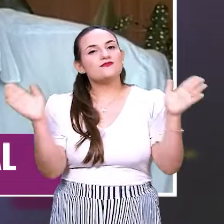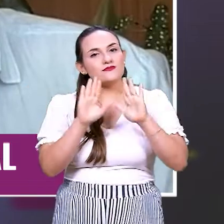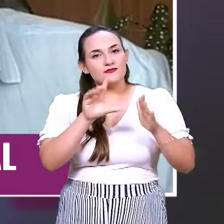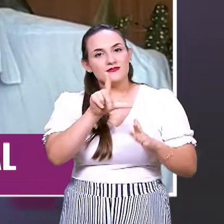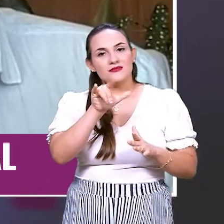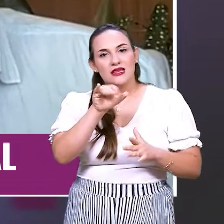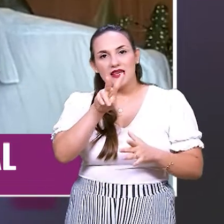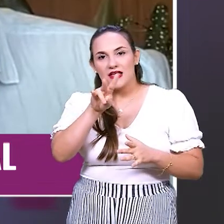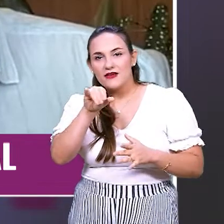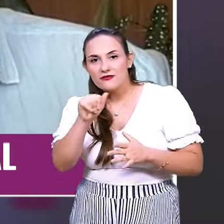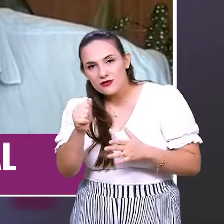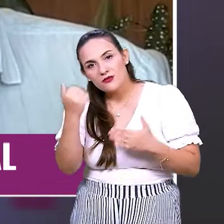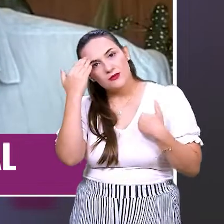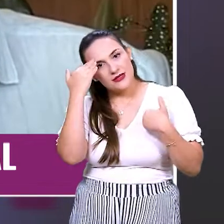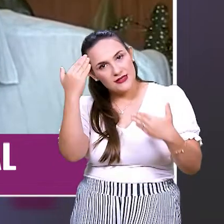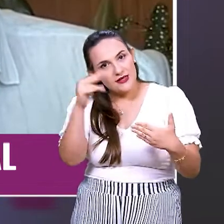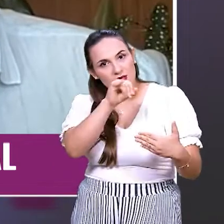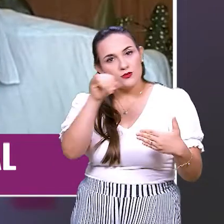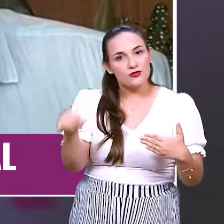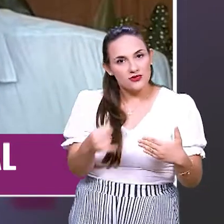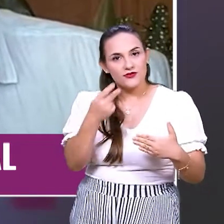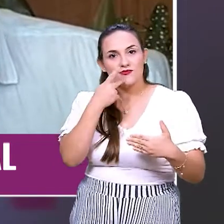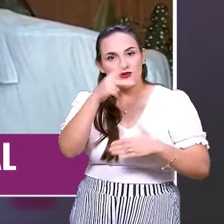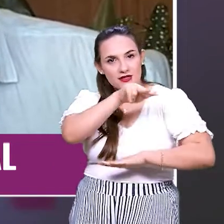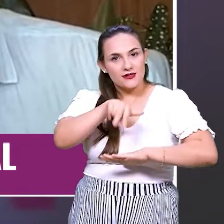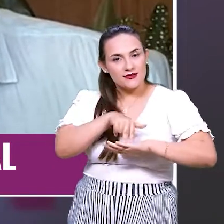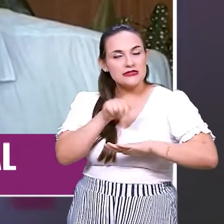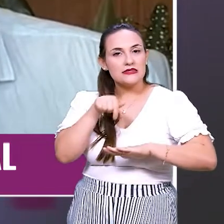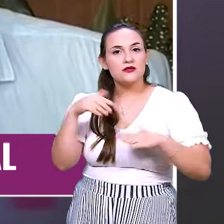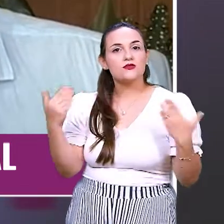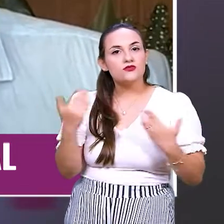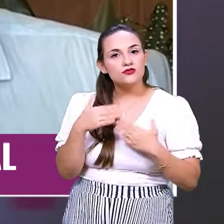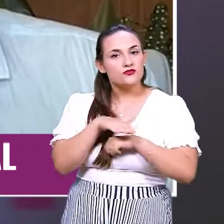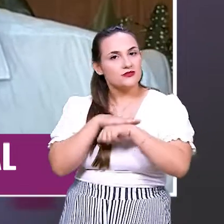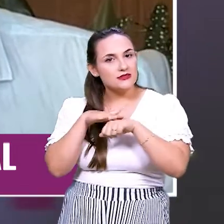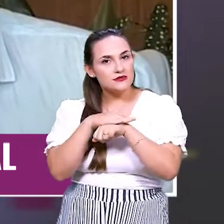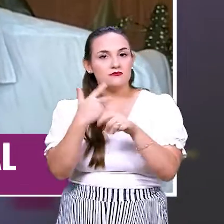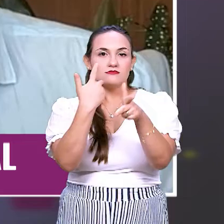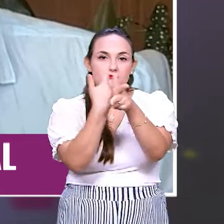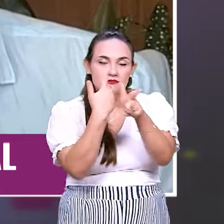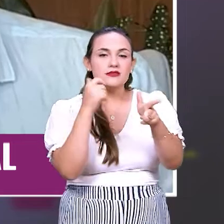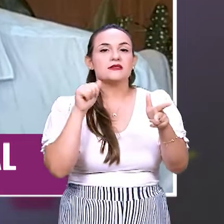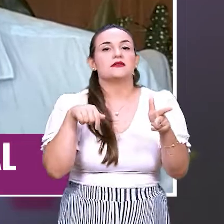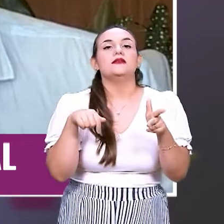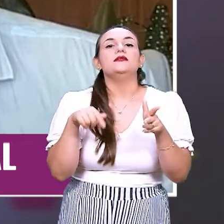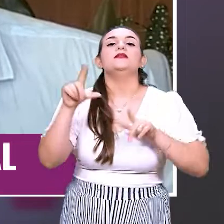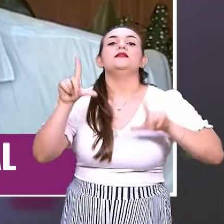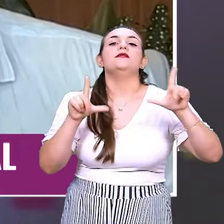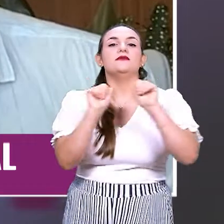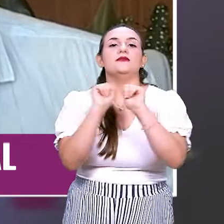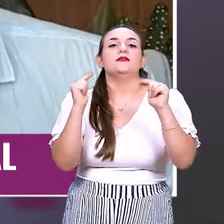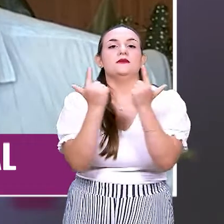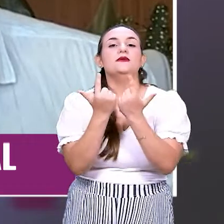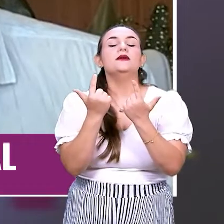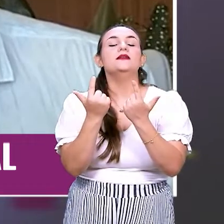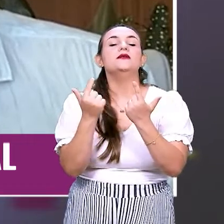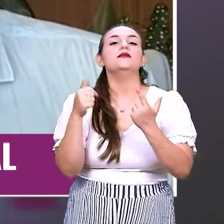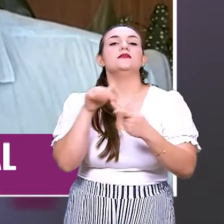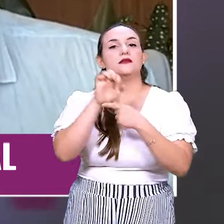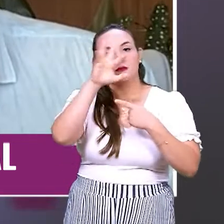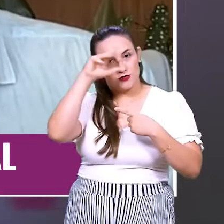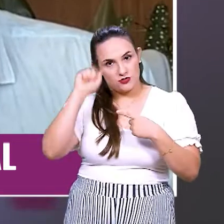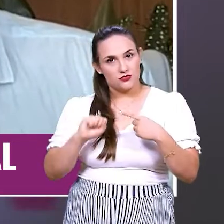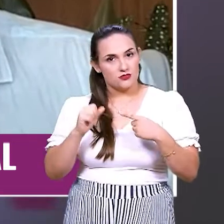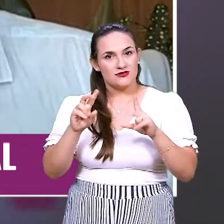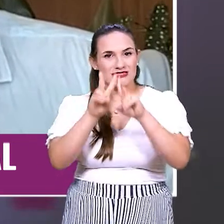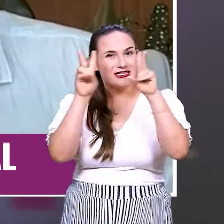Olá, Lívia, muito obrigado por essa oportunidade de estar aqui com você na TV da Assembleia Legislativa do Mato Grosso do Sul,